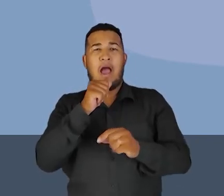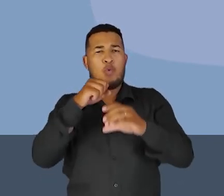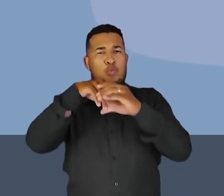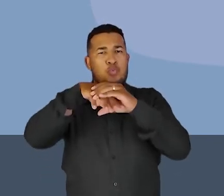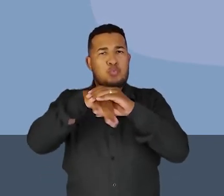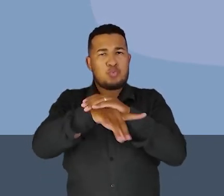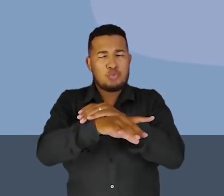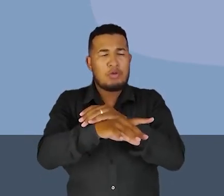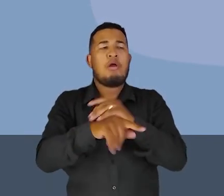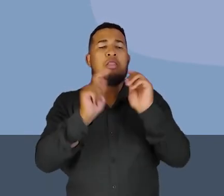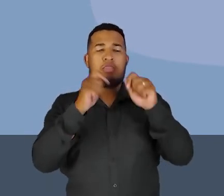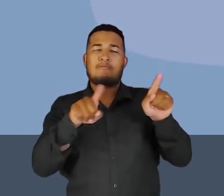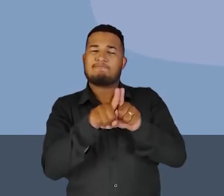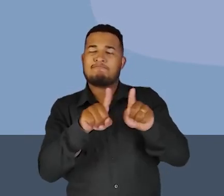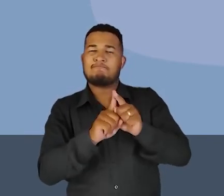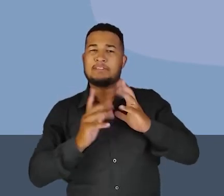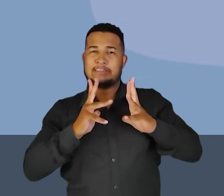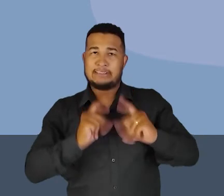de tijolos e cerâmicas.